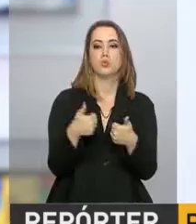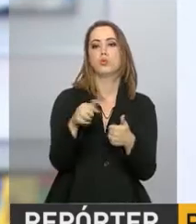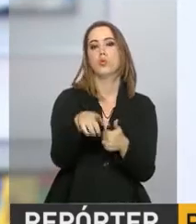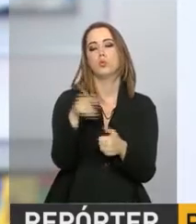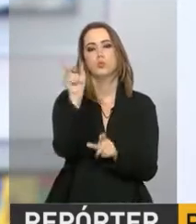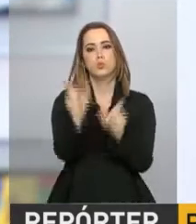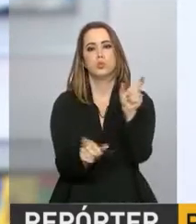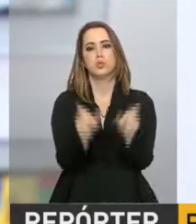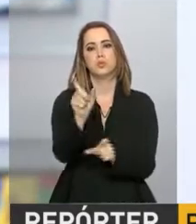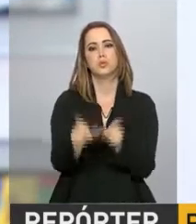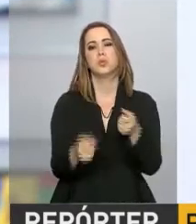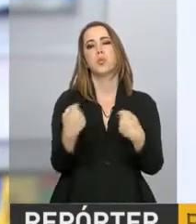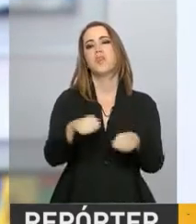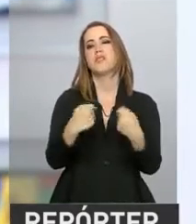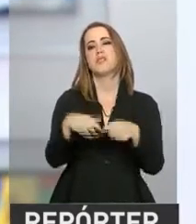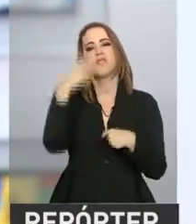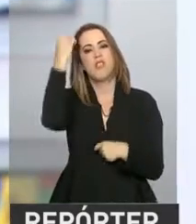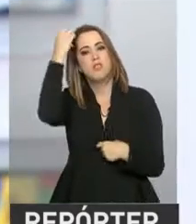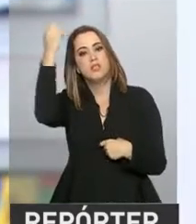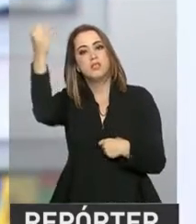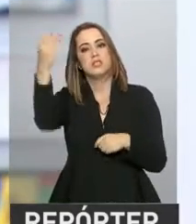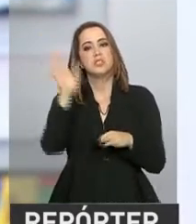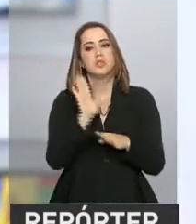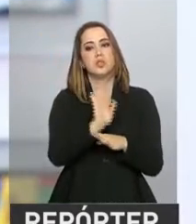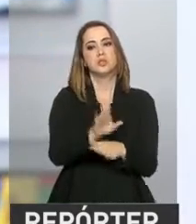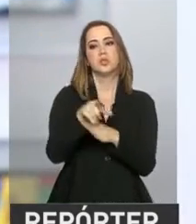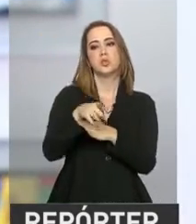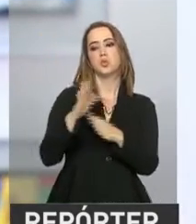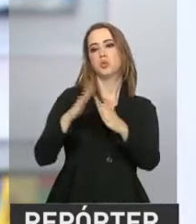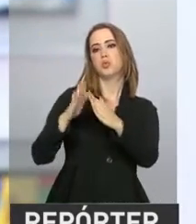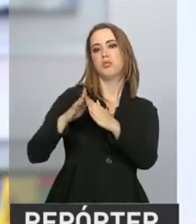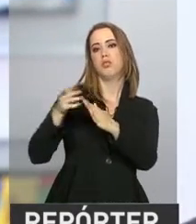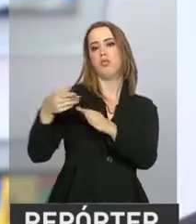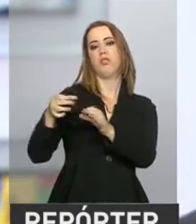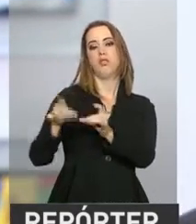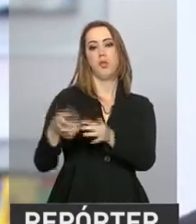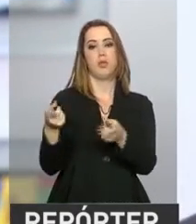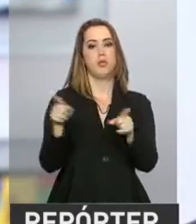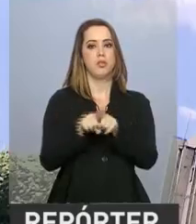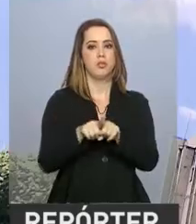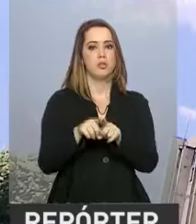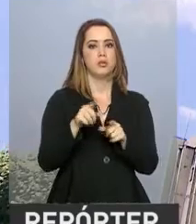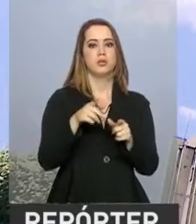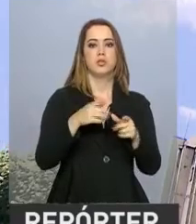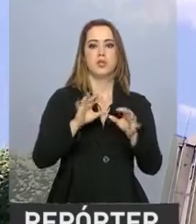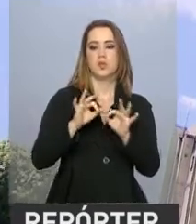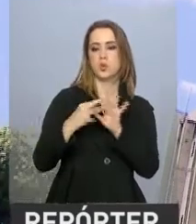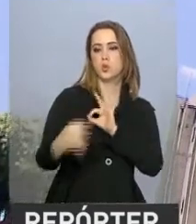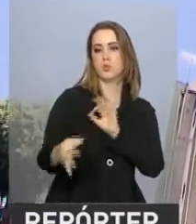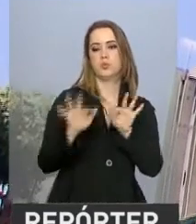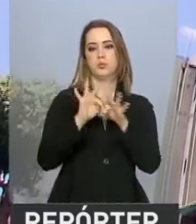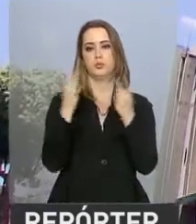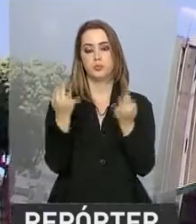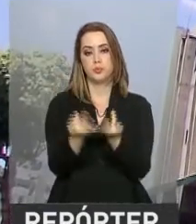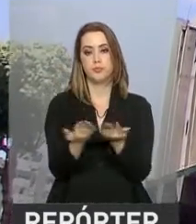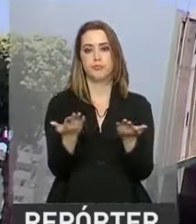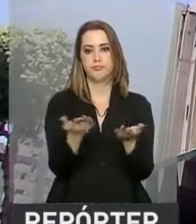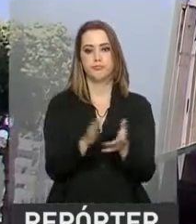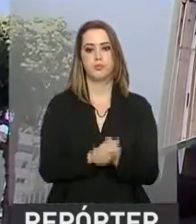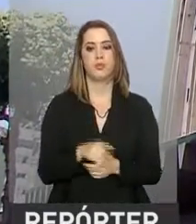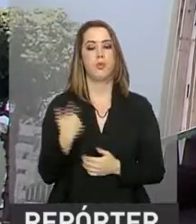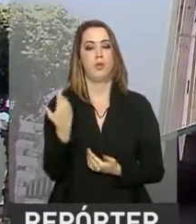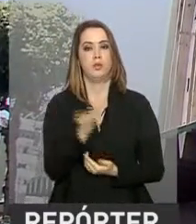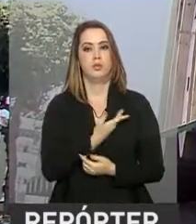para que elas não tenham que viajar, ficar em casas de apoio, ficar longe da família e da sua atividade econômica. E para oferecer melhores condições